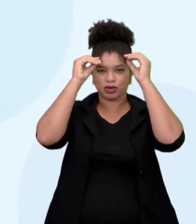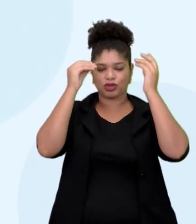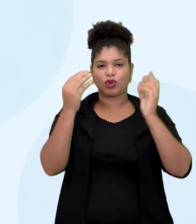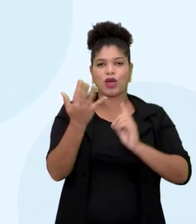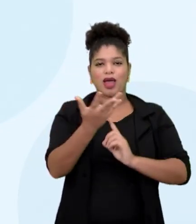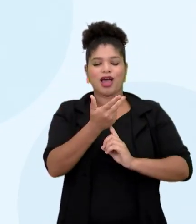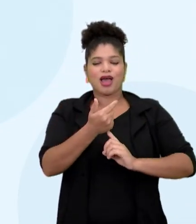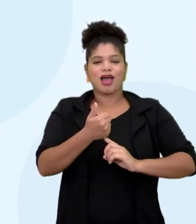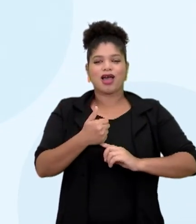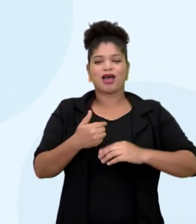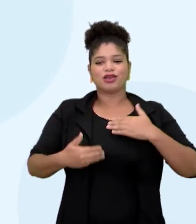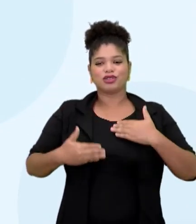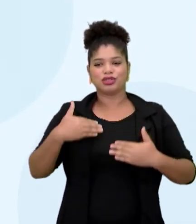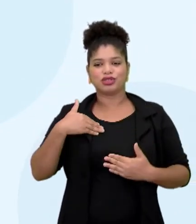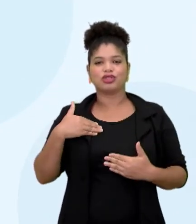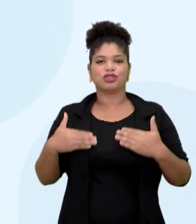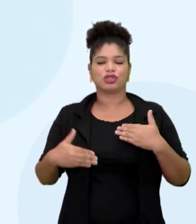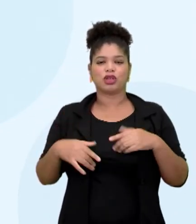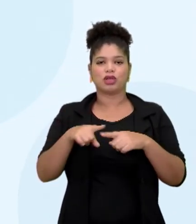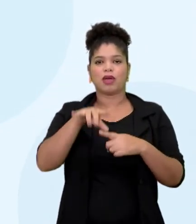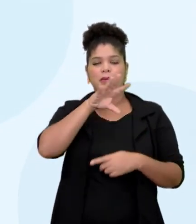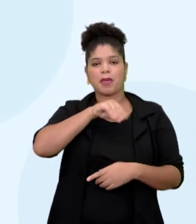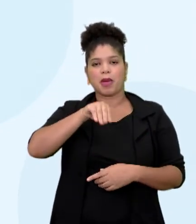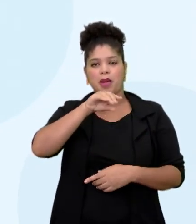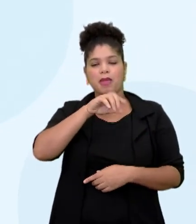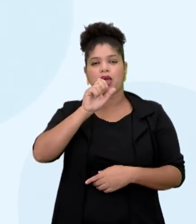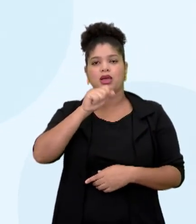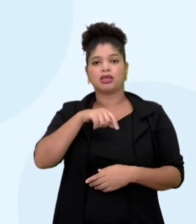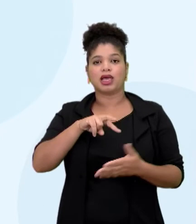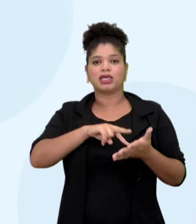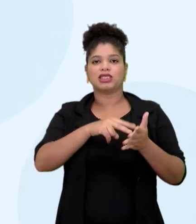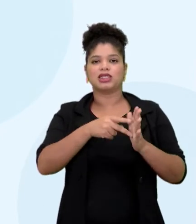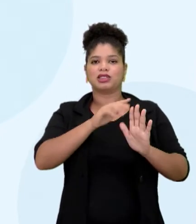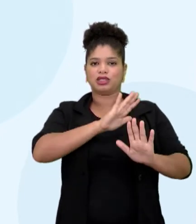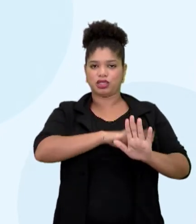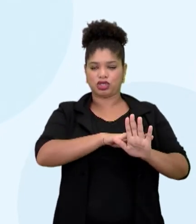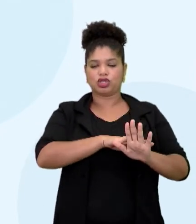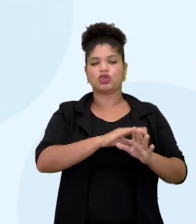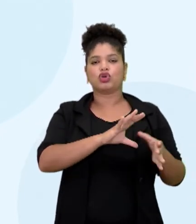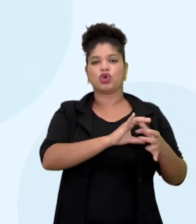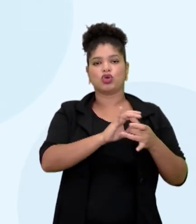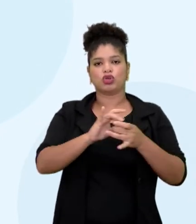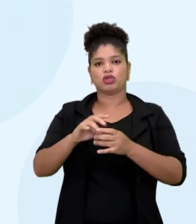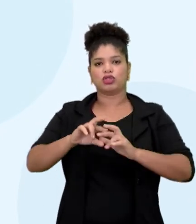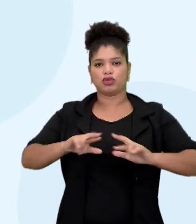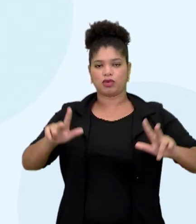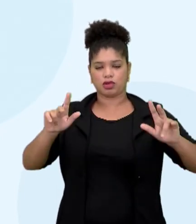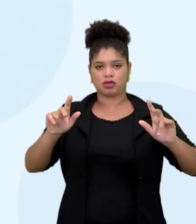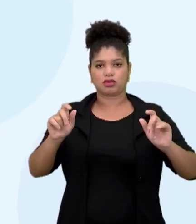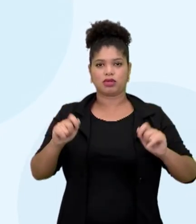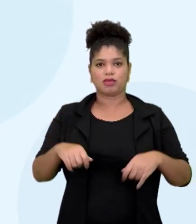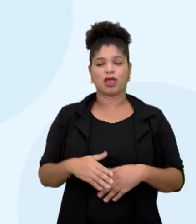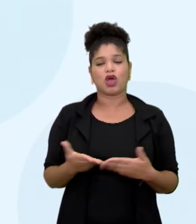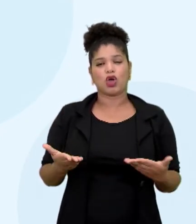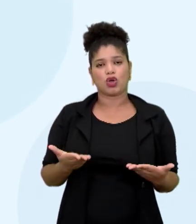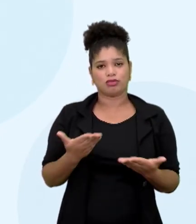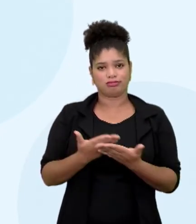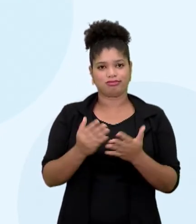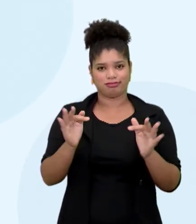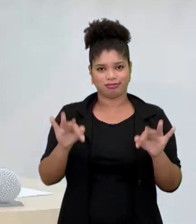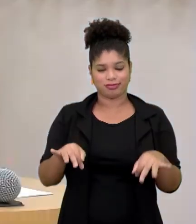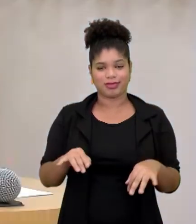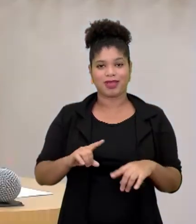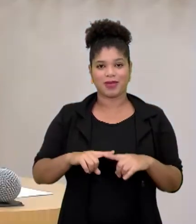em conta suas formas e seus funcionamentos para produzir sentidos em diferentes contextos. Tá chegando no finalzinho a nossa aula, mas a gente tem